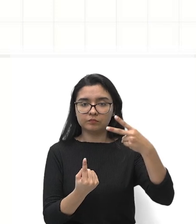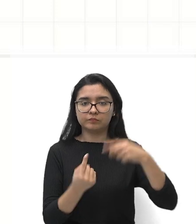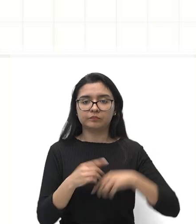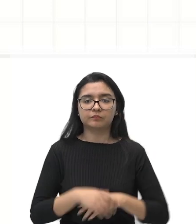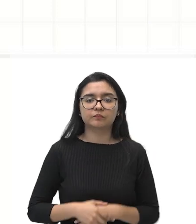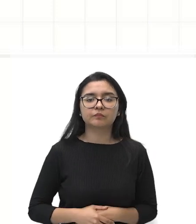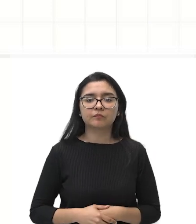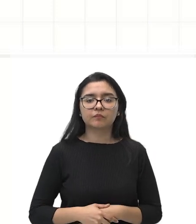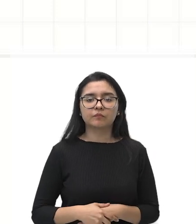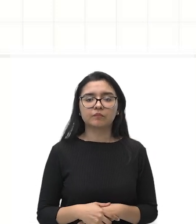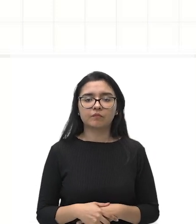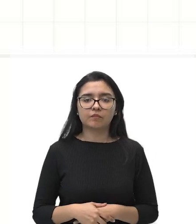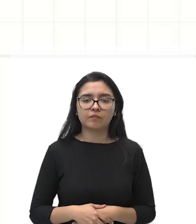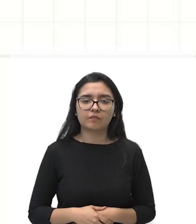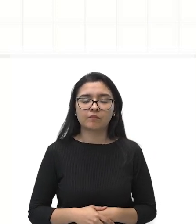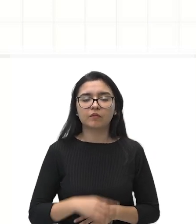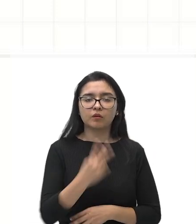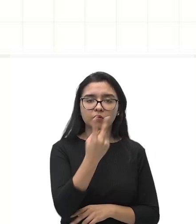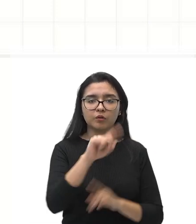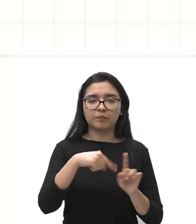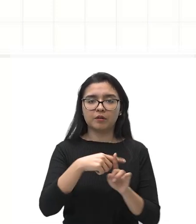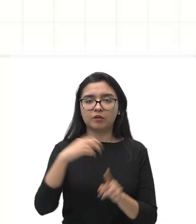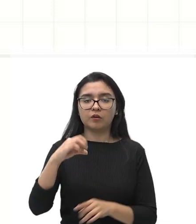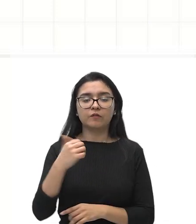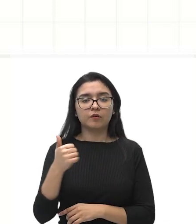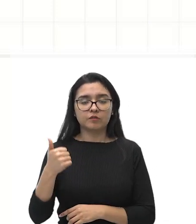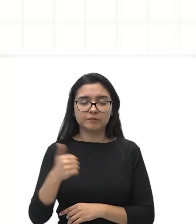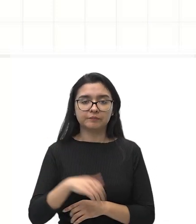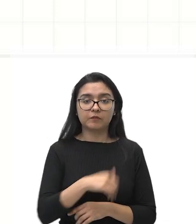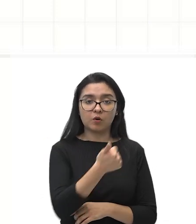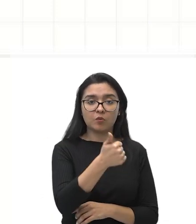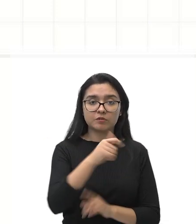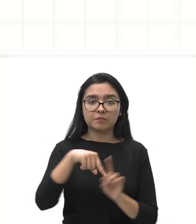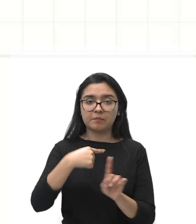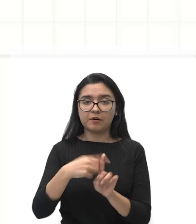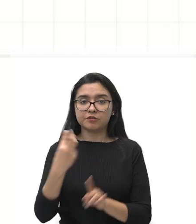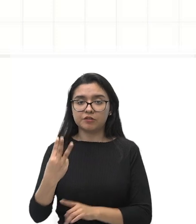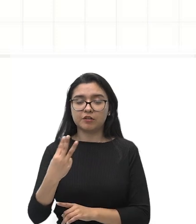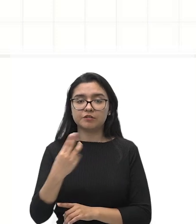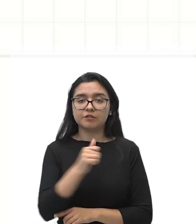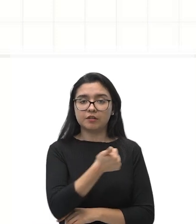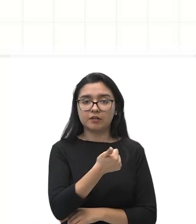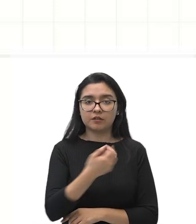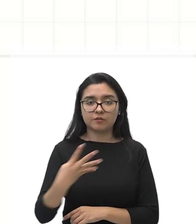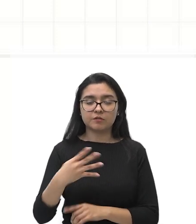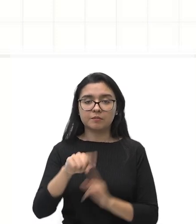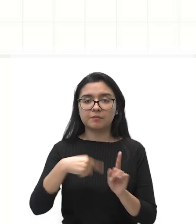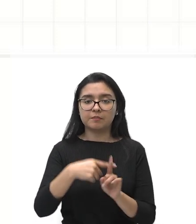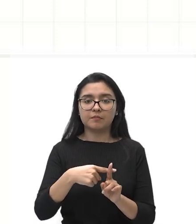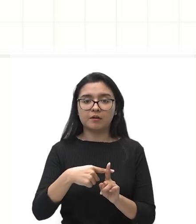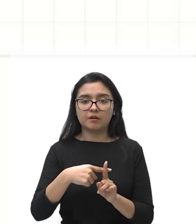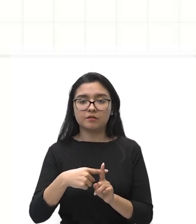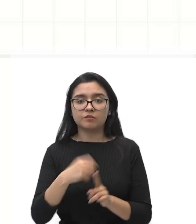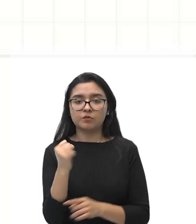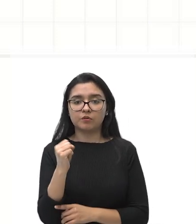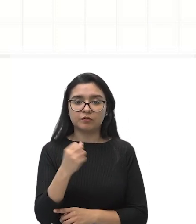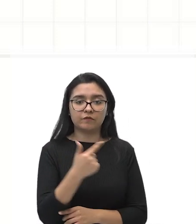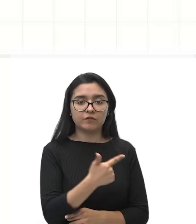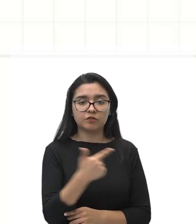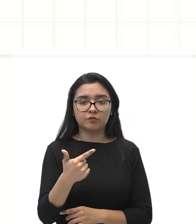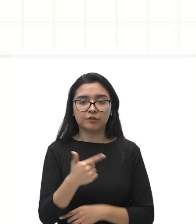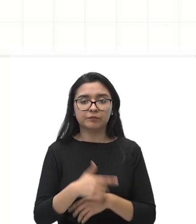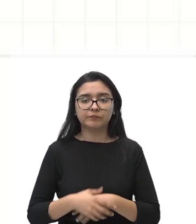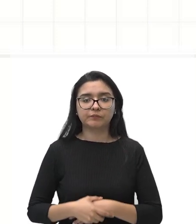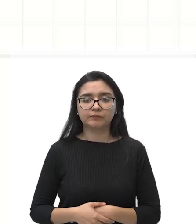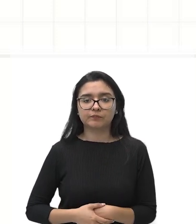Ficamos agora com 2 mais 9, que é 11. 11 mais 3, 14, mais 8,